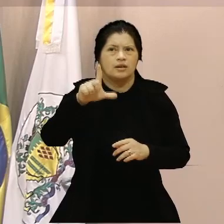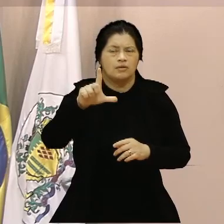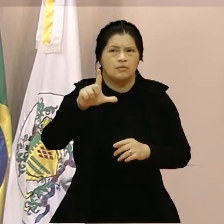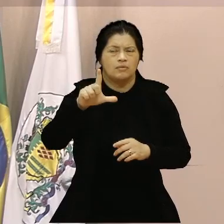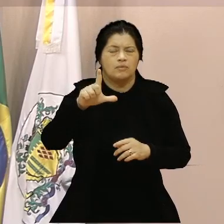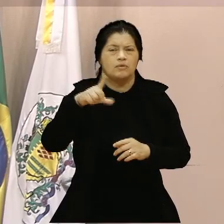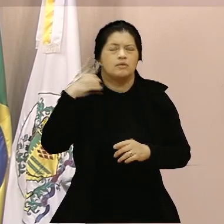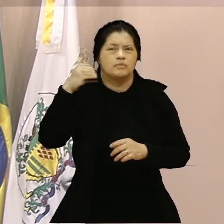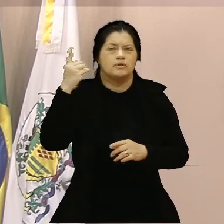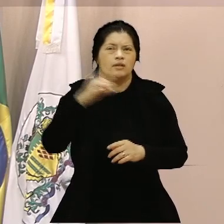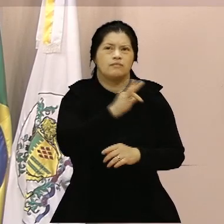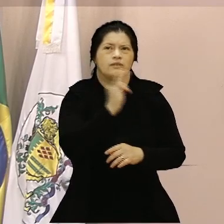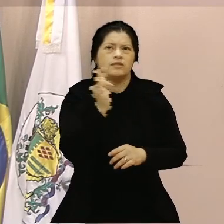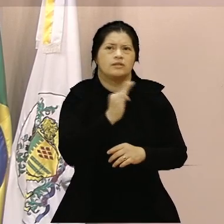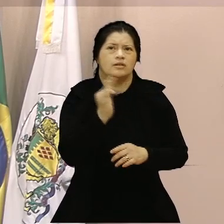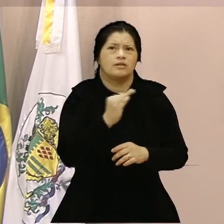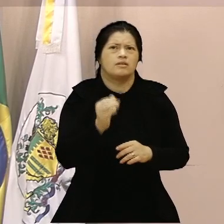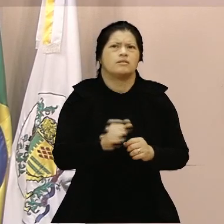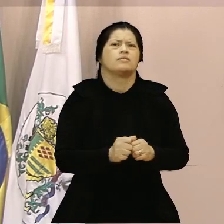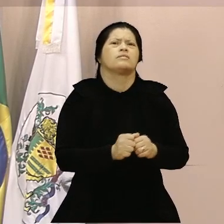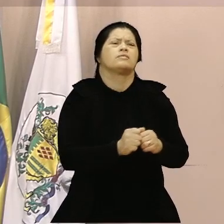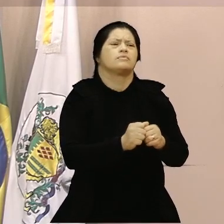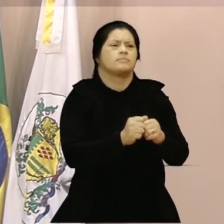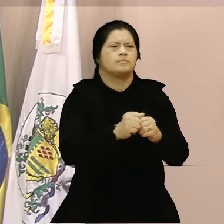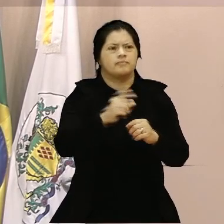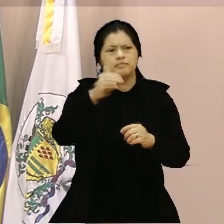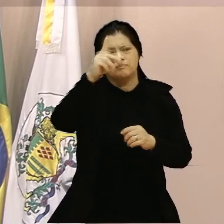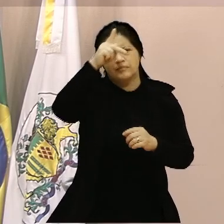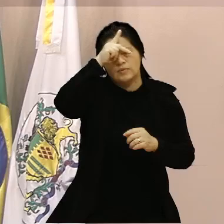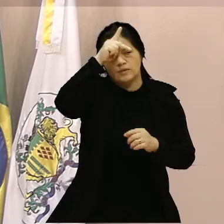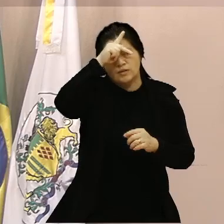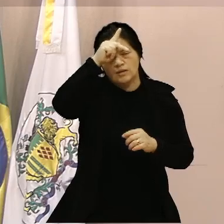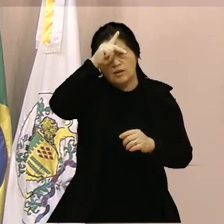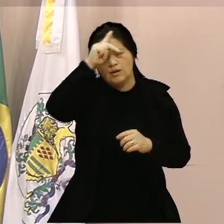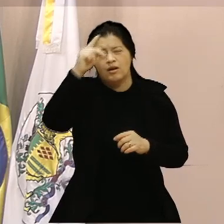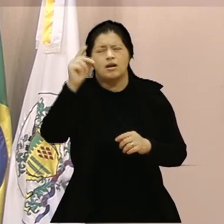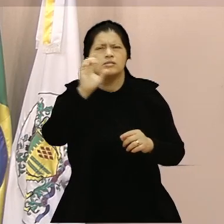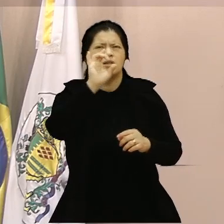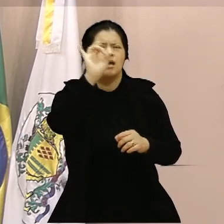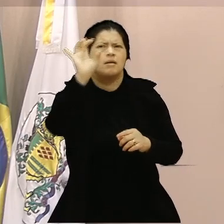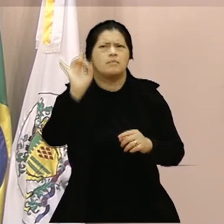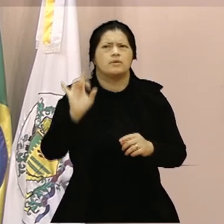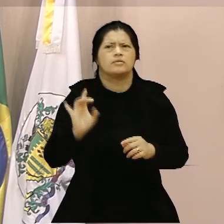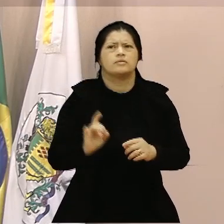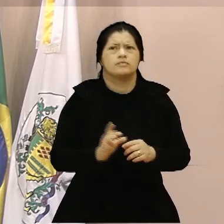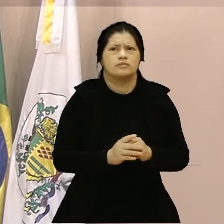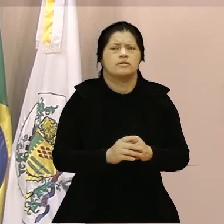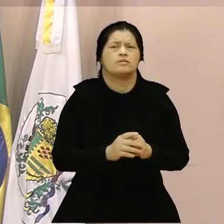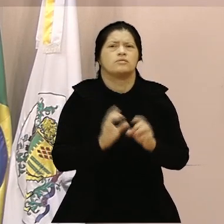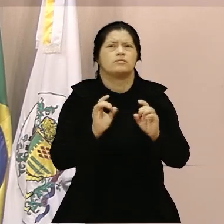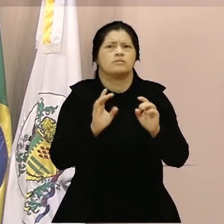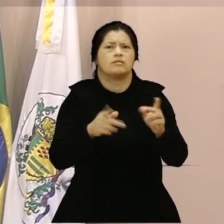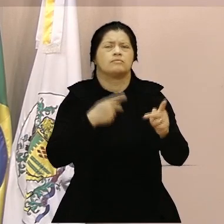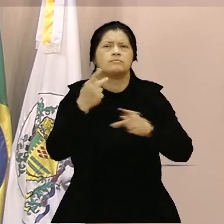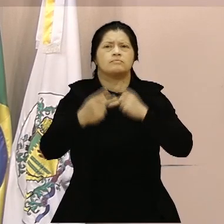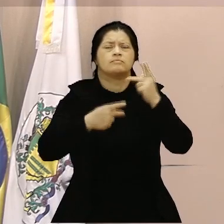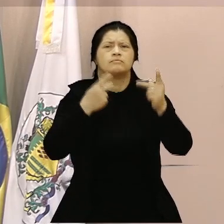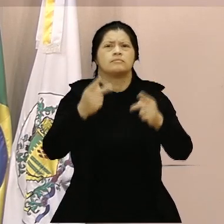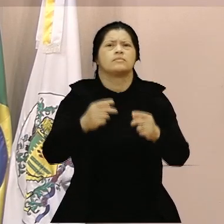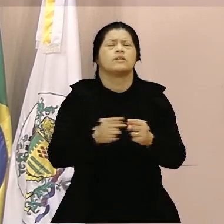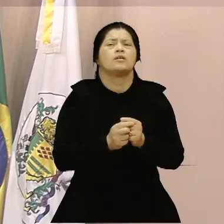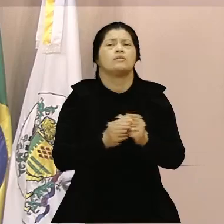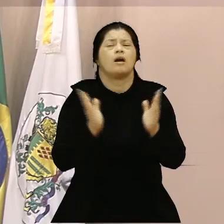de Pelotas e tem sido muito sensível às demandas aqui da Serra. Só falando das iniciativas mais recentes e dessa